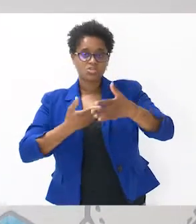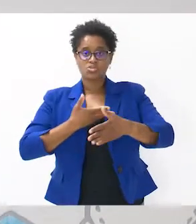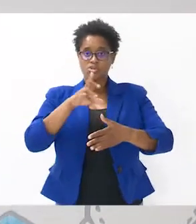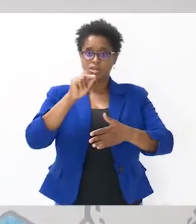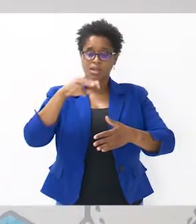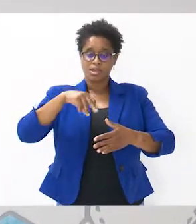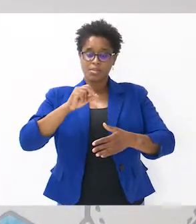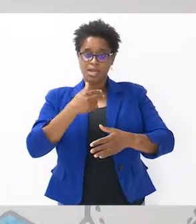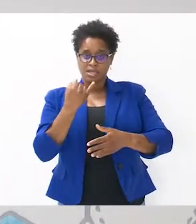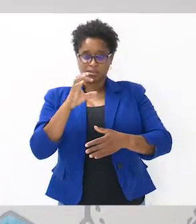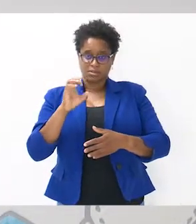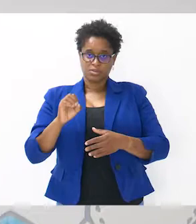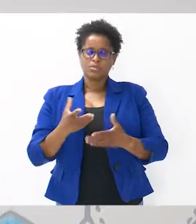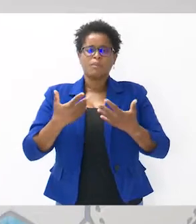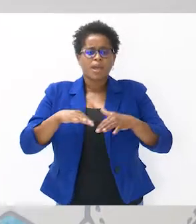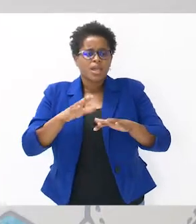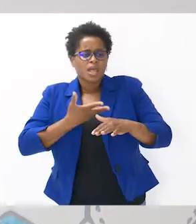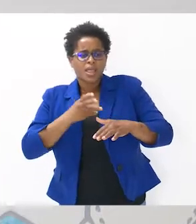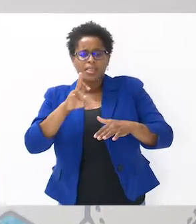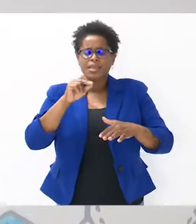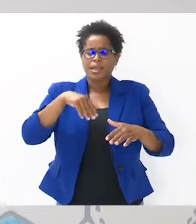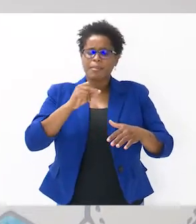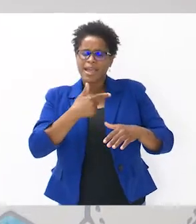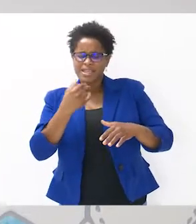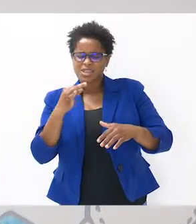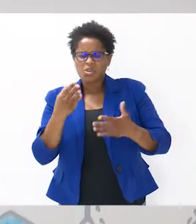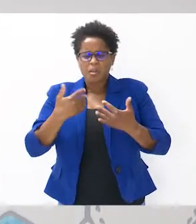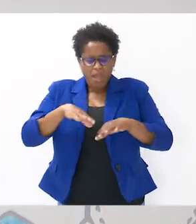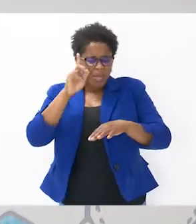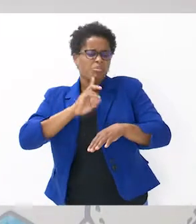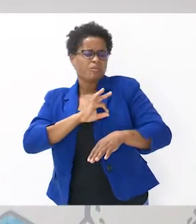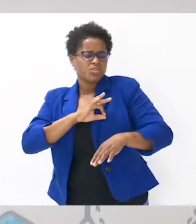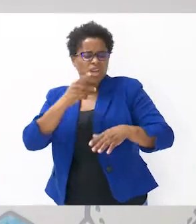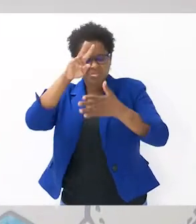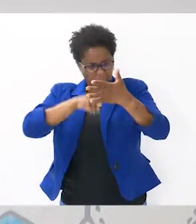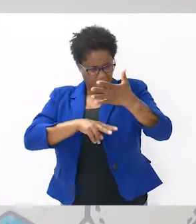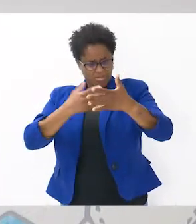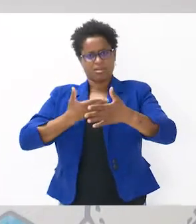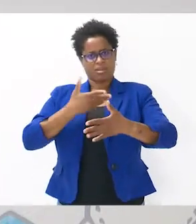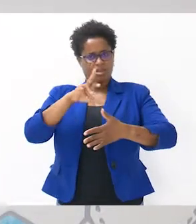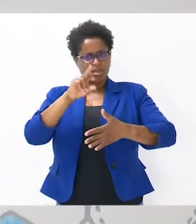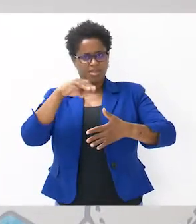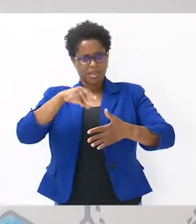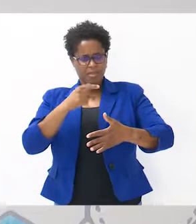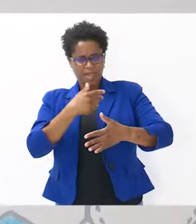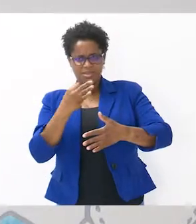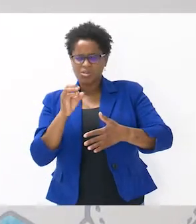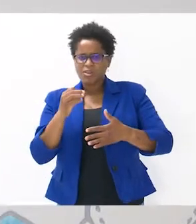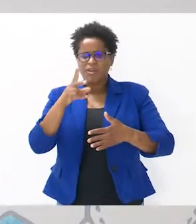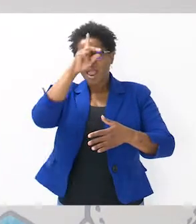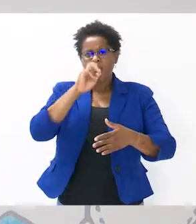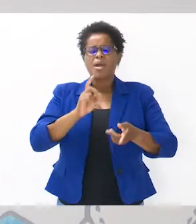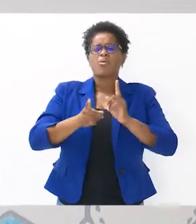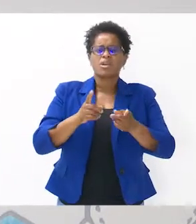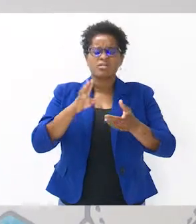dramático. Mas dramático? Professora, texto dramático? Dramático faz lembrar o quê?